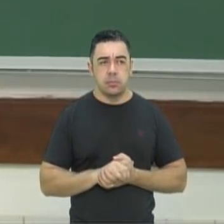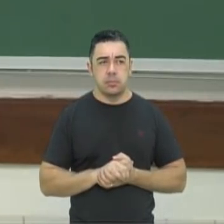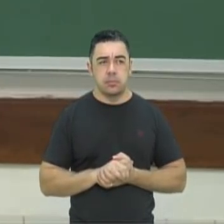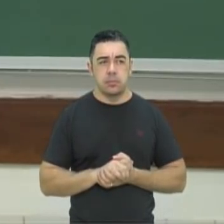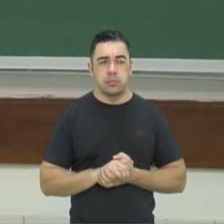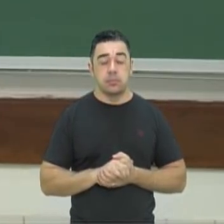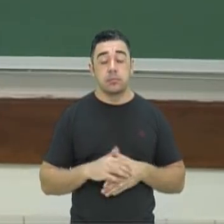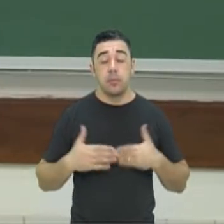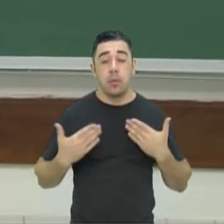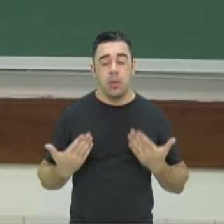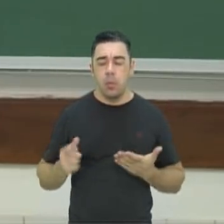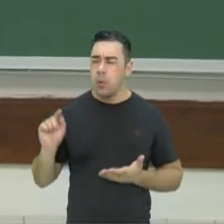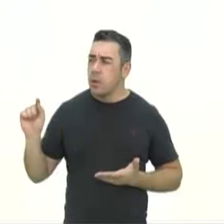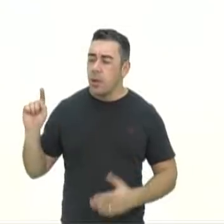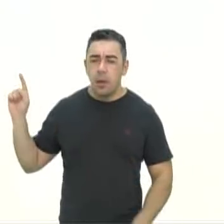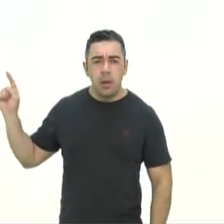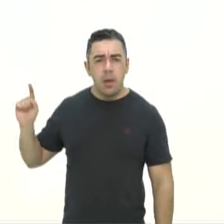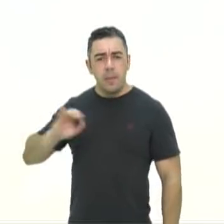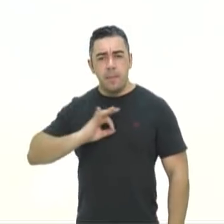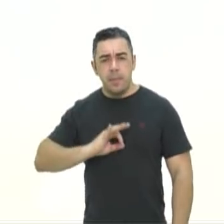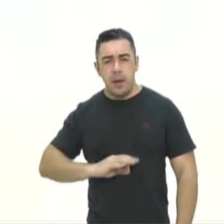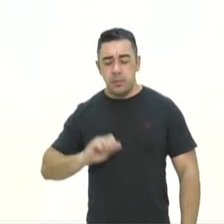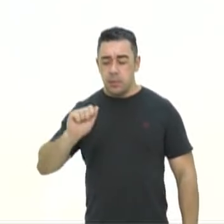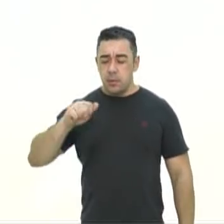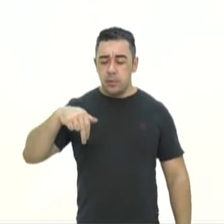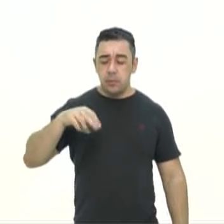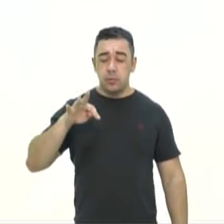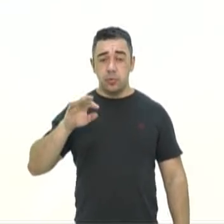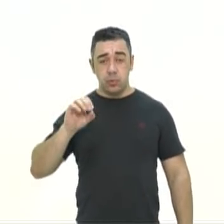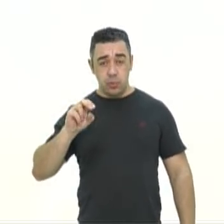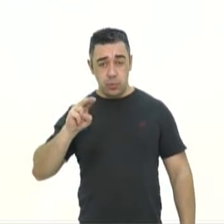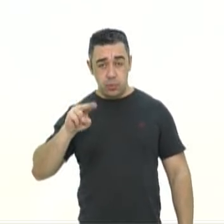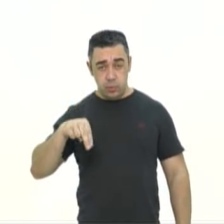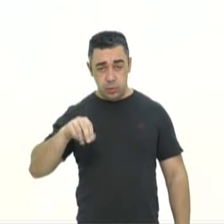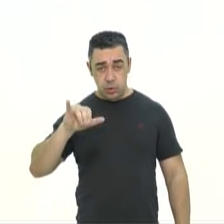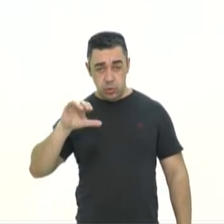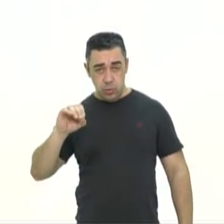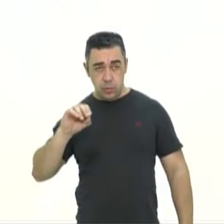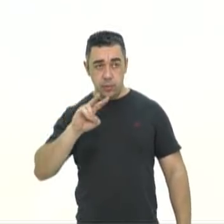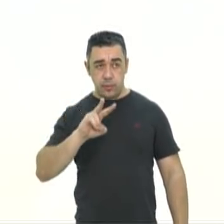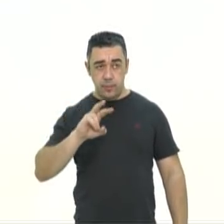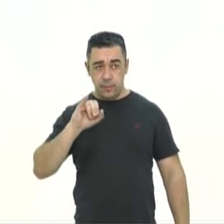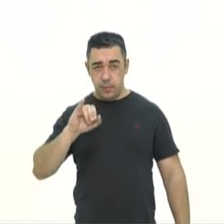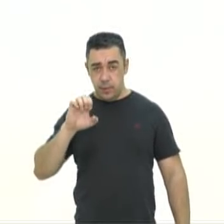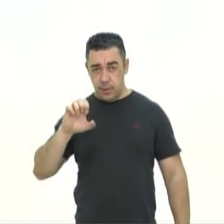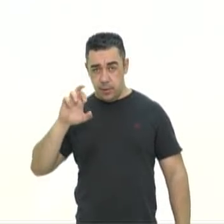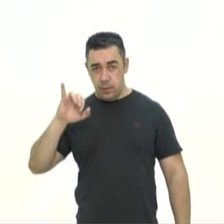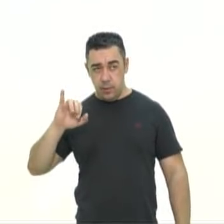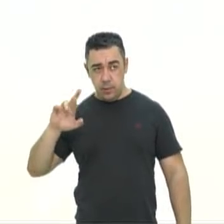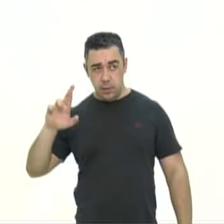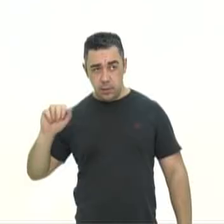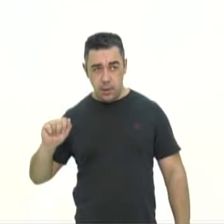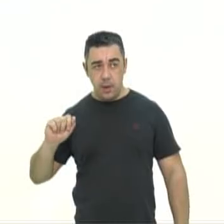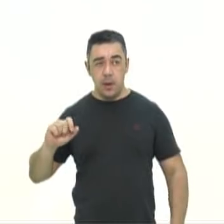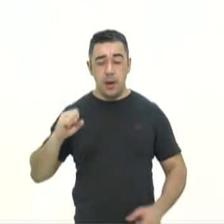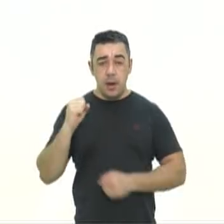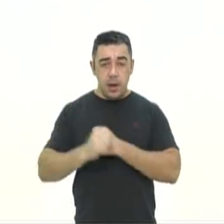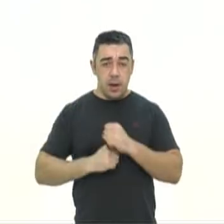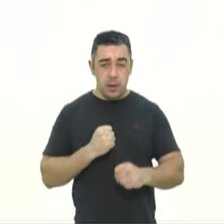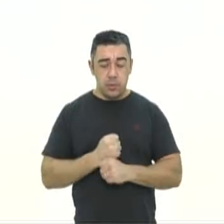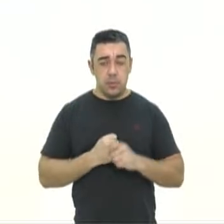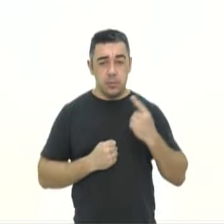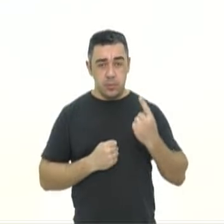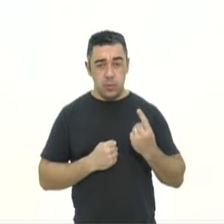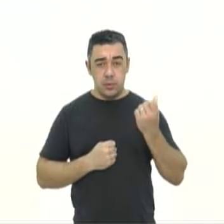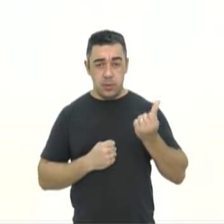Então, nós vamos saber sobre o padre Antônio Vieira. Então, Antônio Vieira, ele é de 1608, foi até